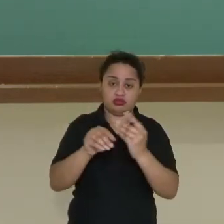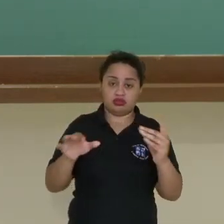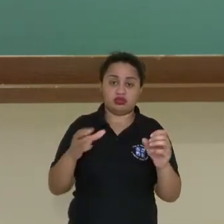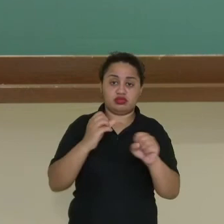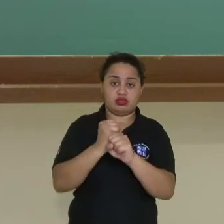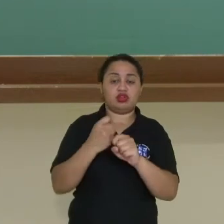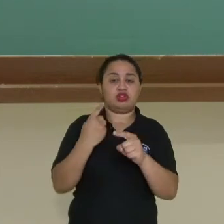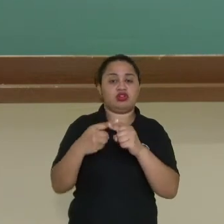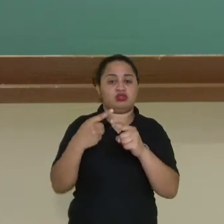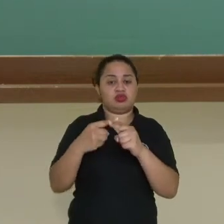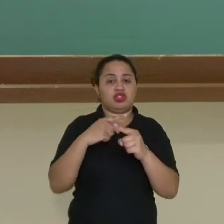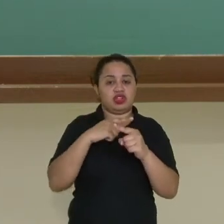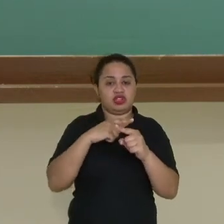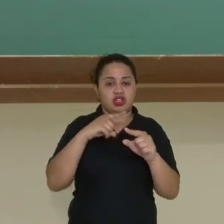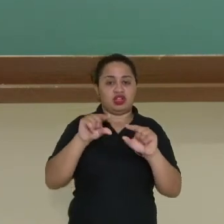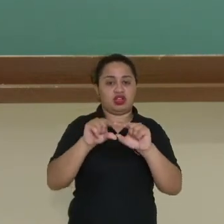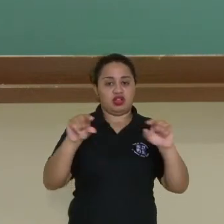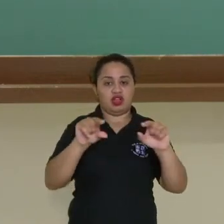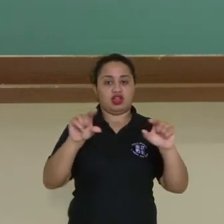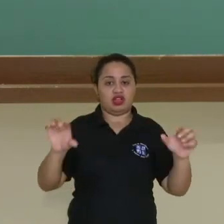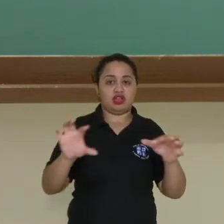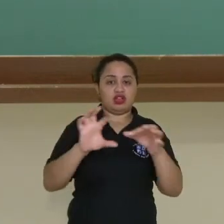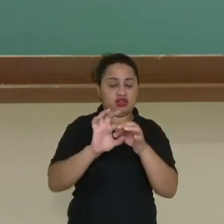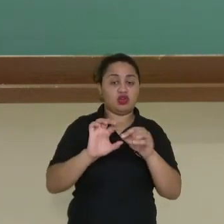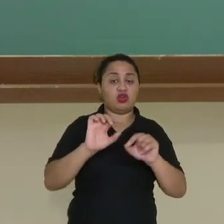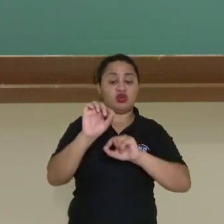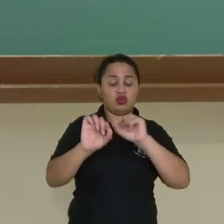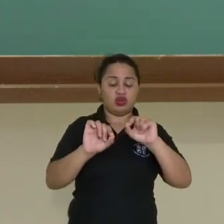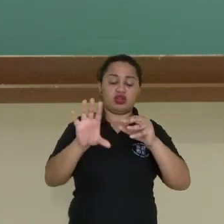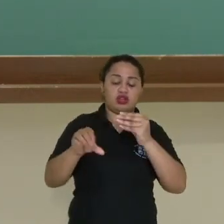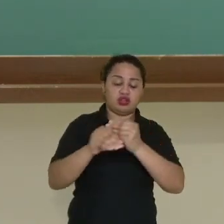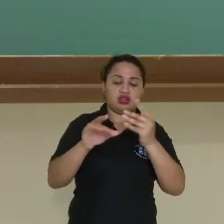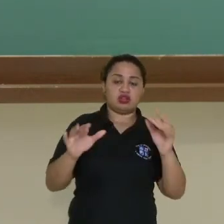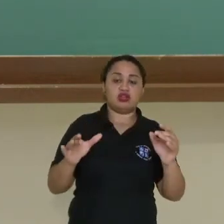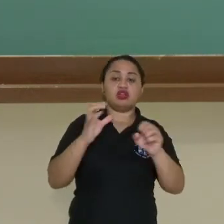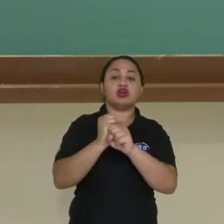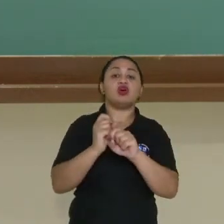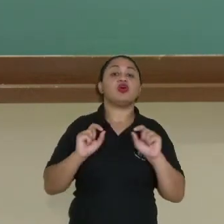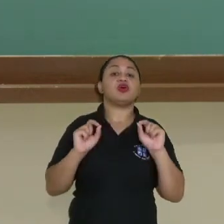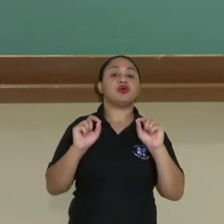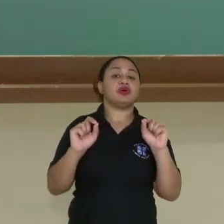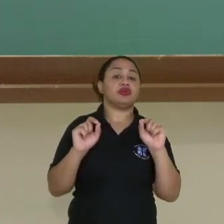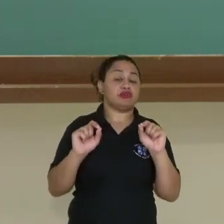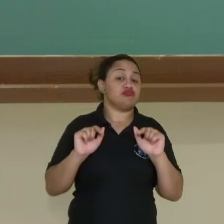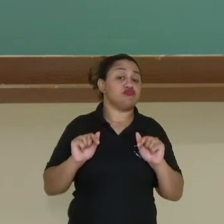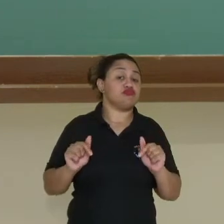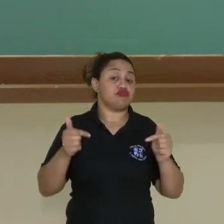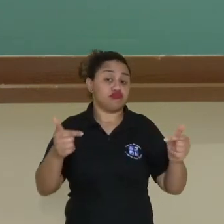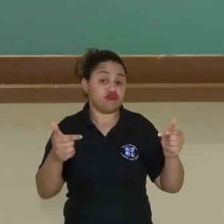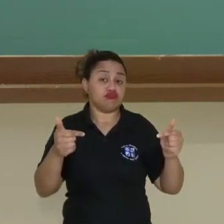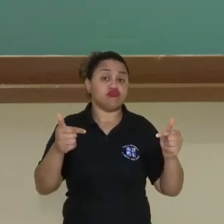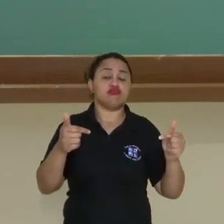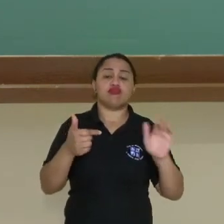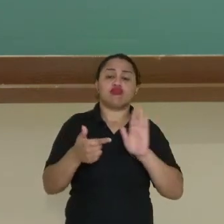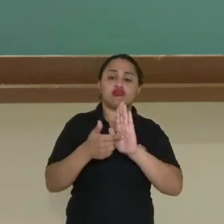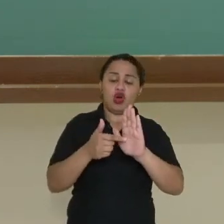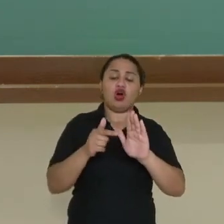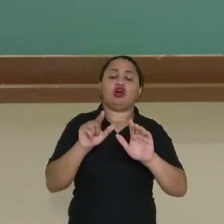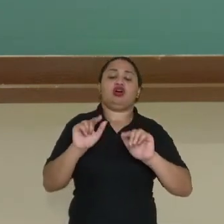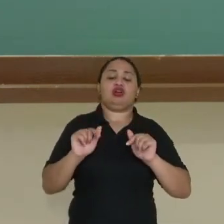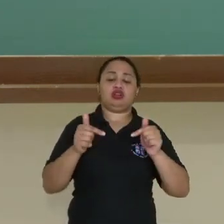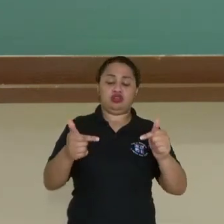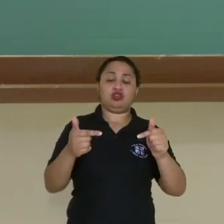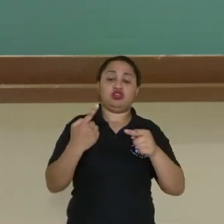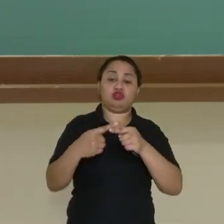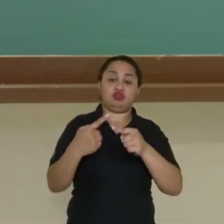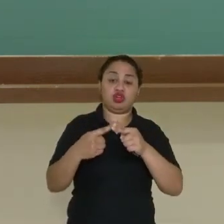Porque eu tenho ali as conjunções aditivas que dão ideias de adição. Adição do que, pessoal? De ações, né? Expressas pelas orações por